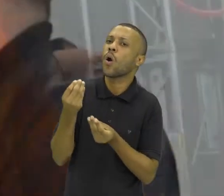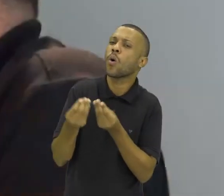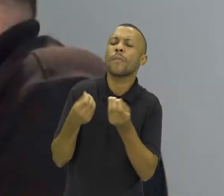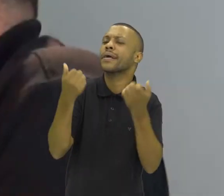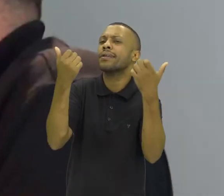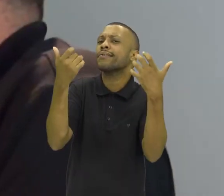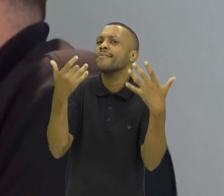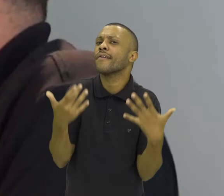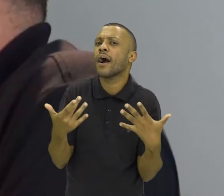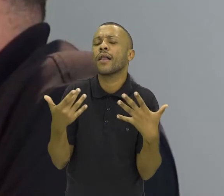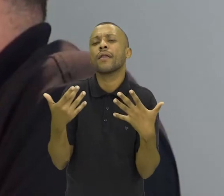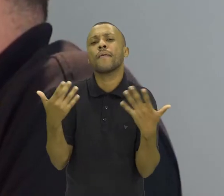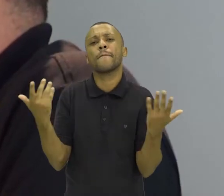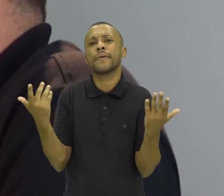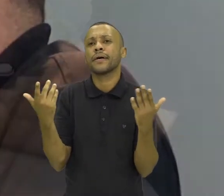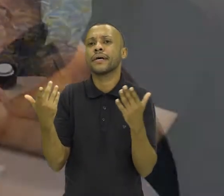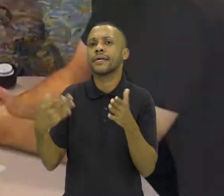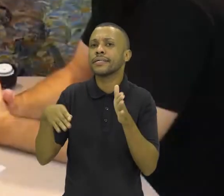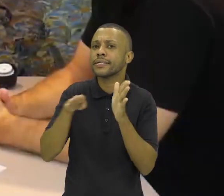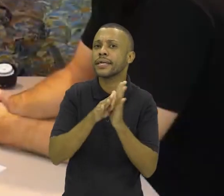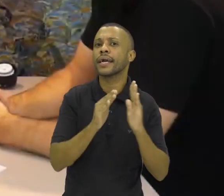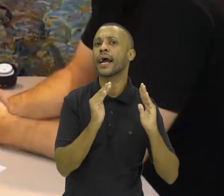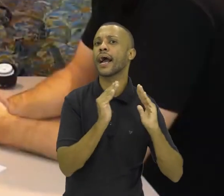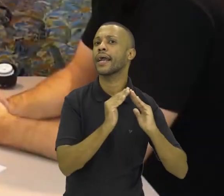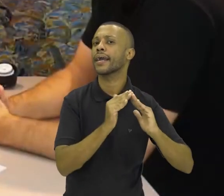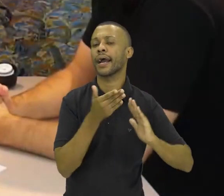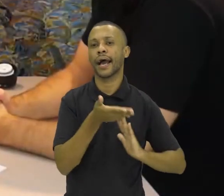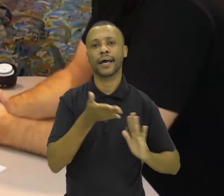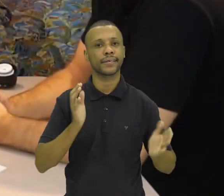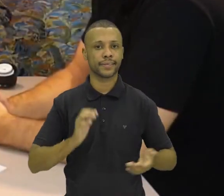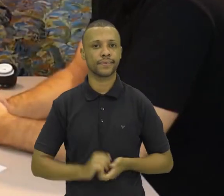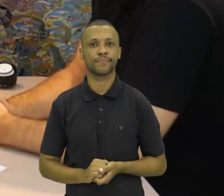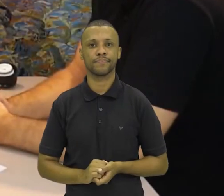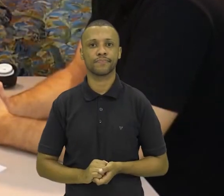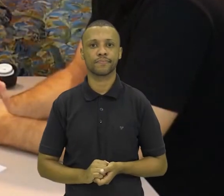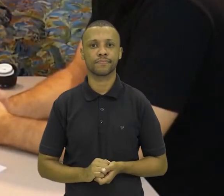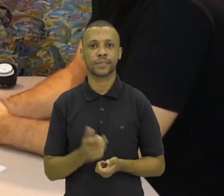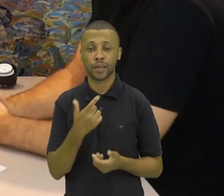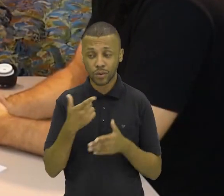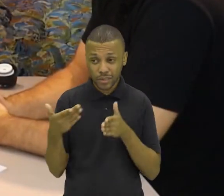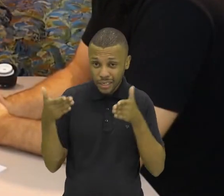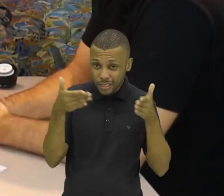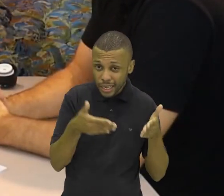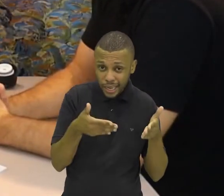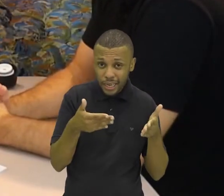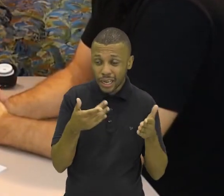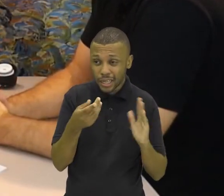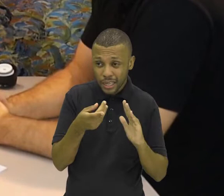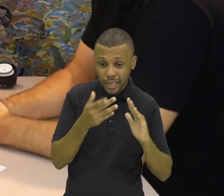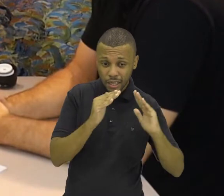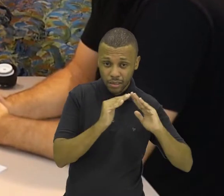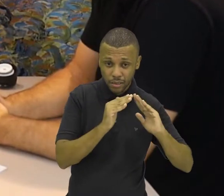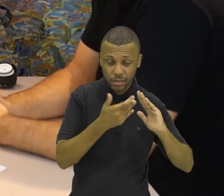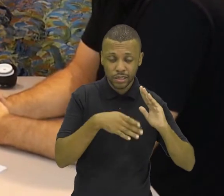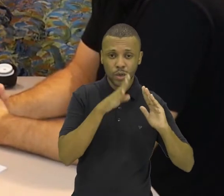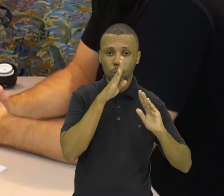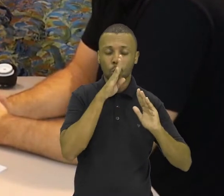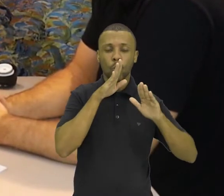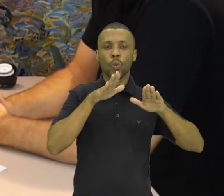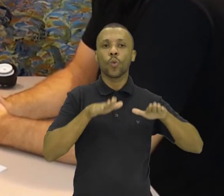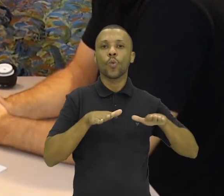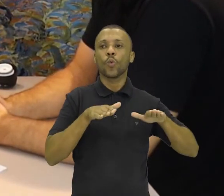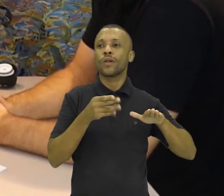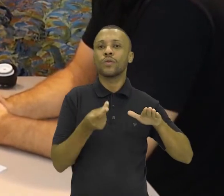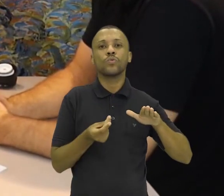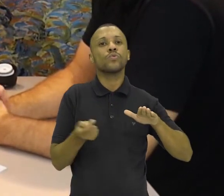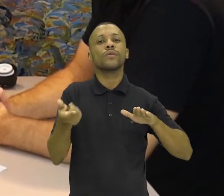e aí, como é que ele faz para chegar na casa dele? Conheço um monte. Lá no alto de não sei aonde. Aí quando ele chega, não sai mais, né? Certo? Porque, e